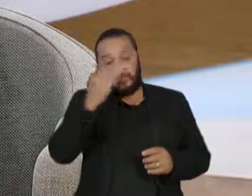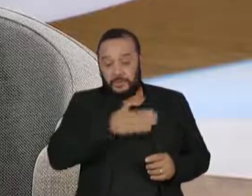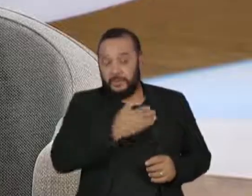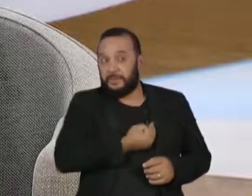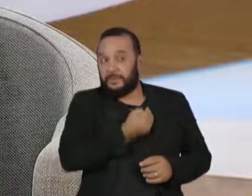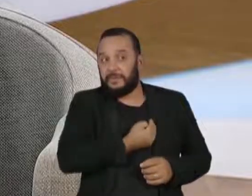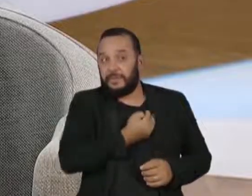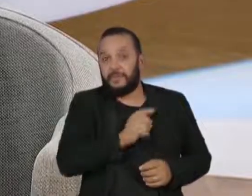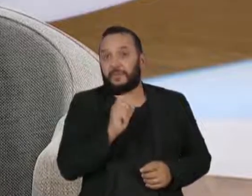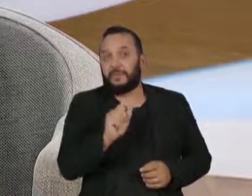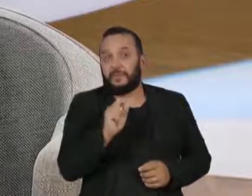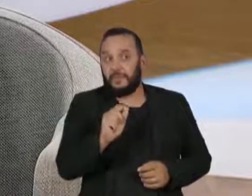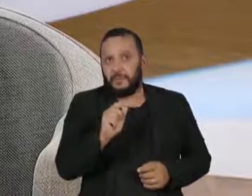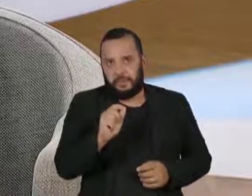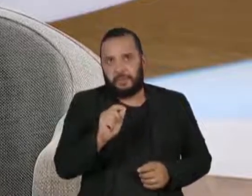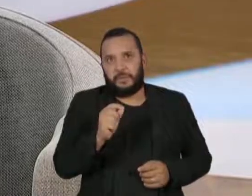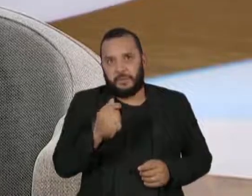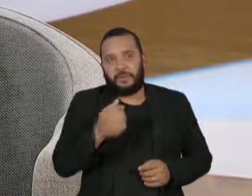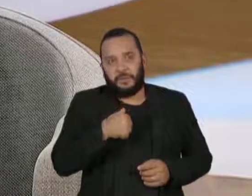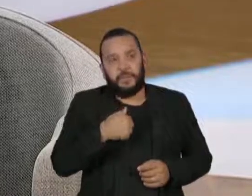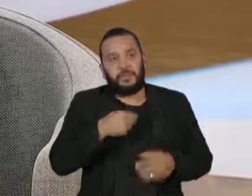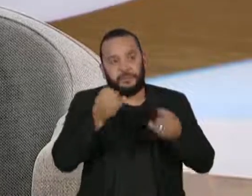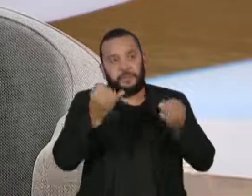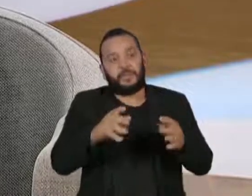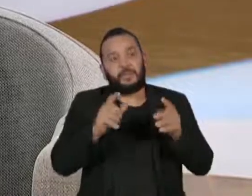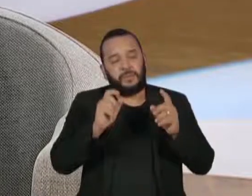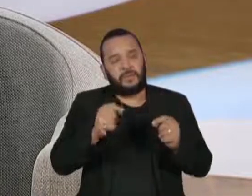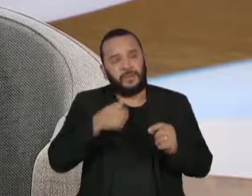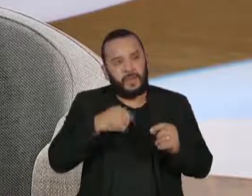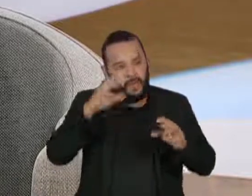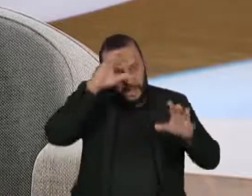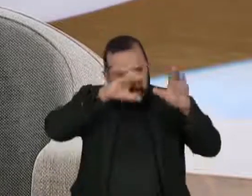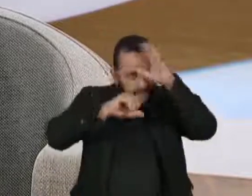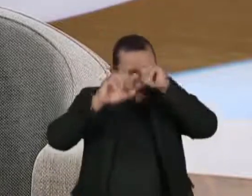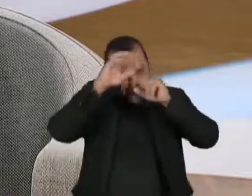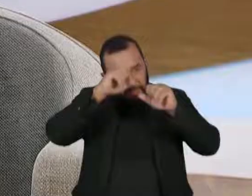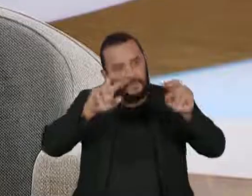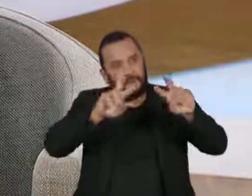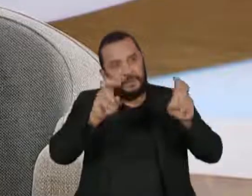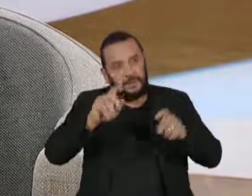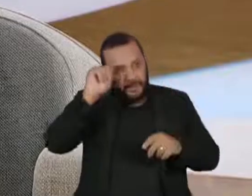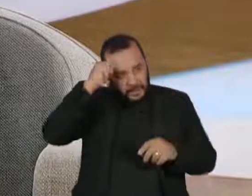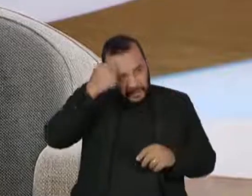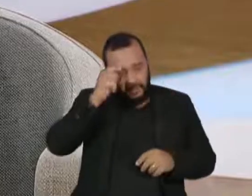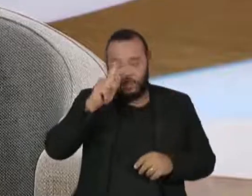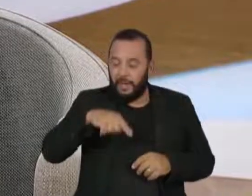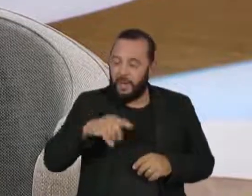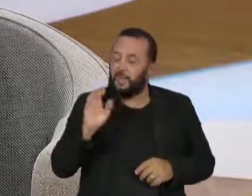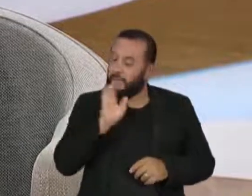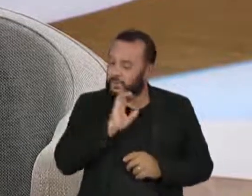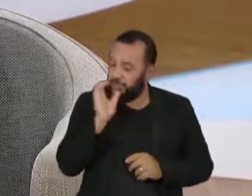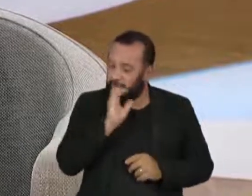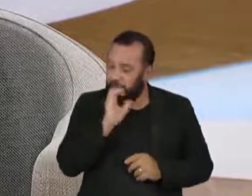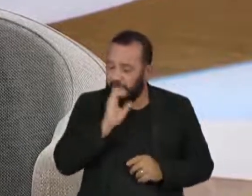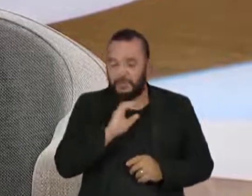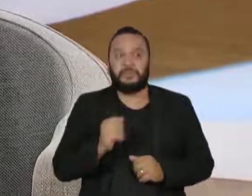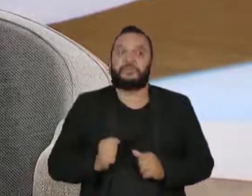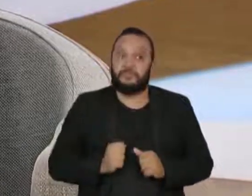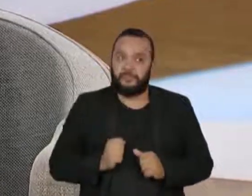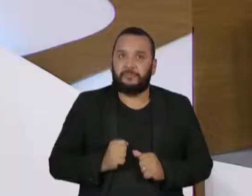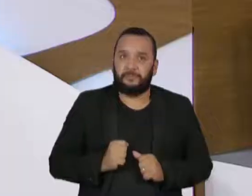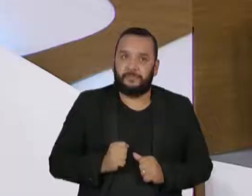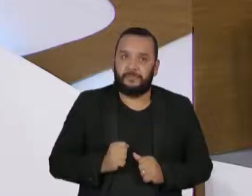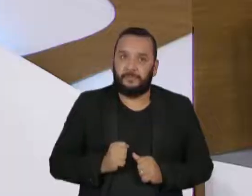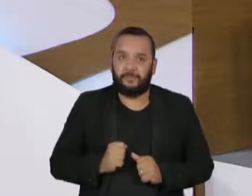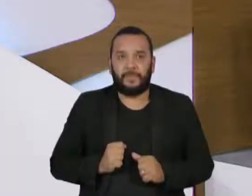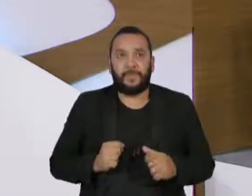vida, que a gente fala sobre letramento, que é algo que a gente é urgente para qualquer pessoa, que